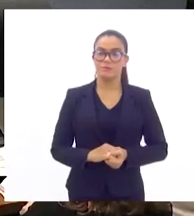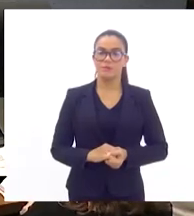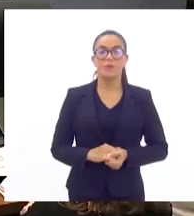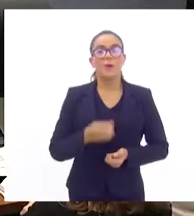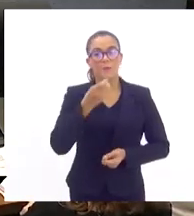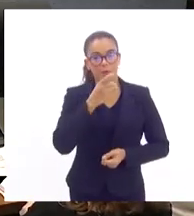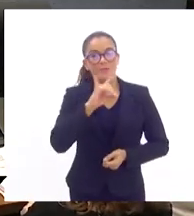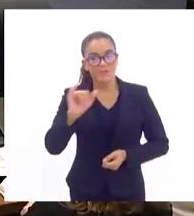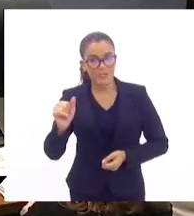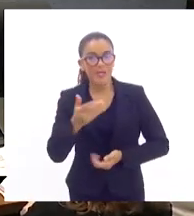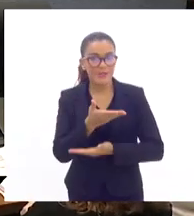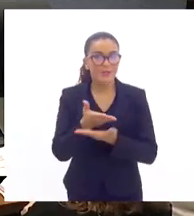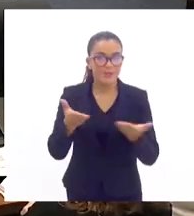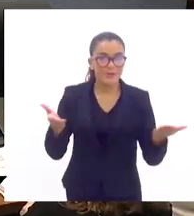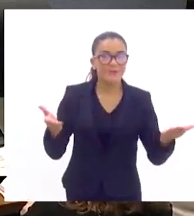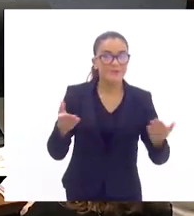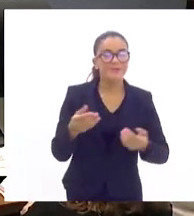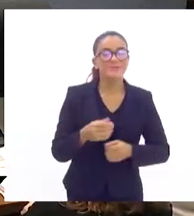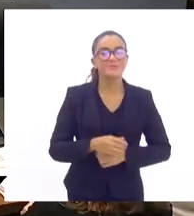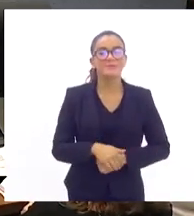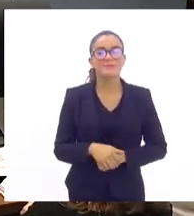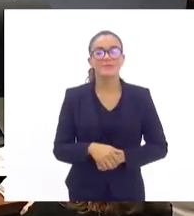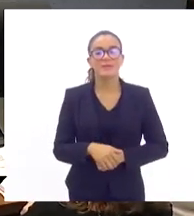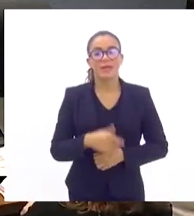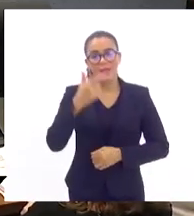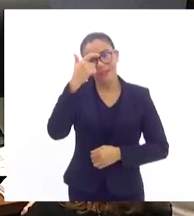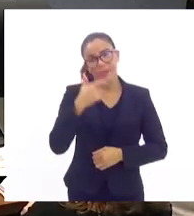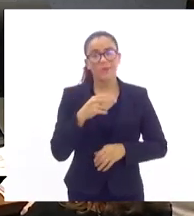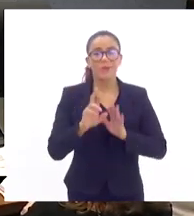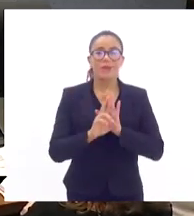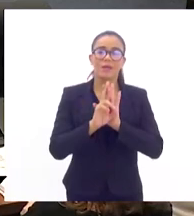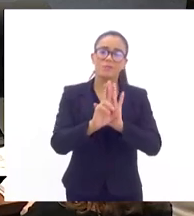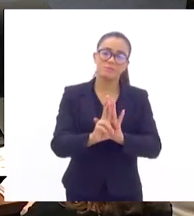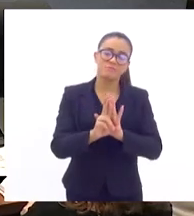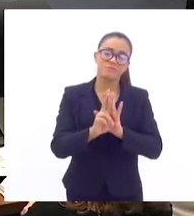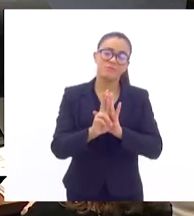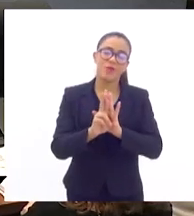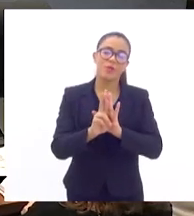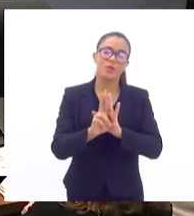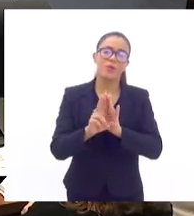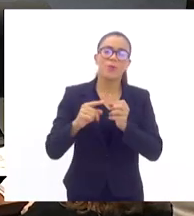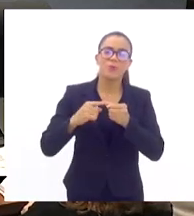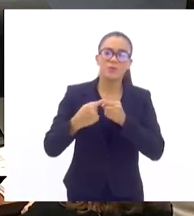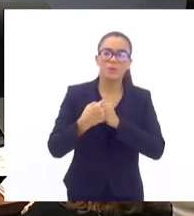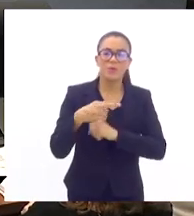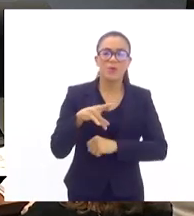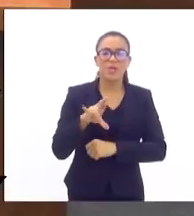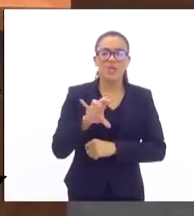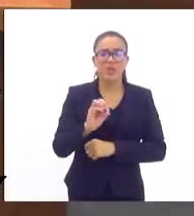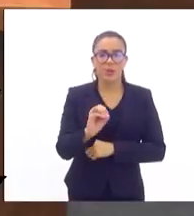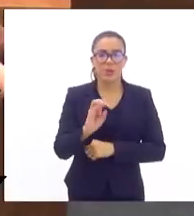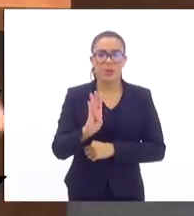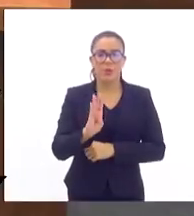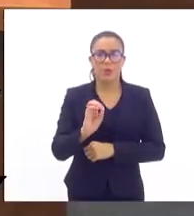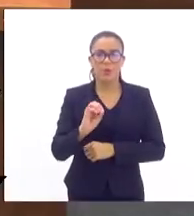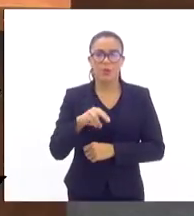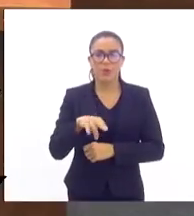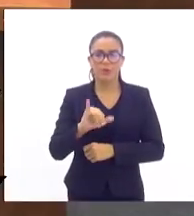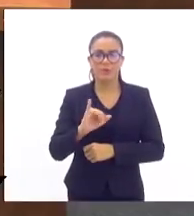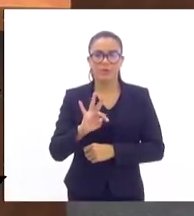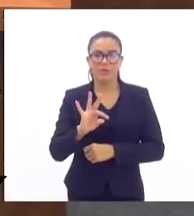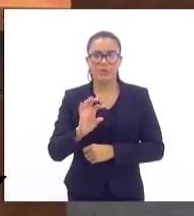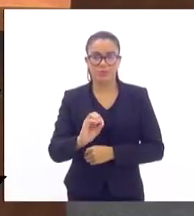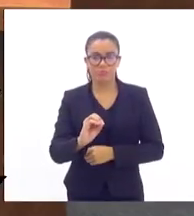Bom dia a todos, bom dia à mesa. Estou representando o município de Rio Bonito, ao qual Águas do Rio é uma grande